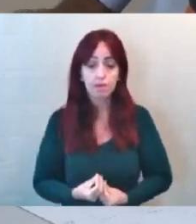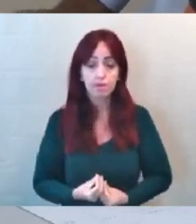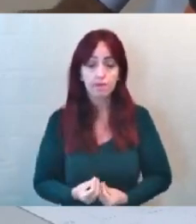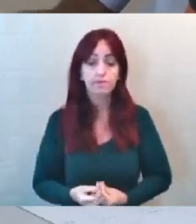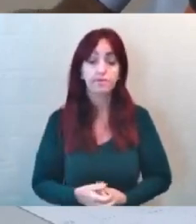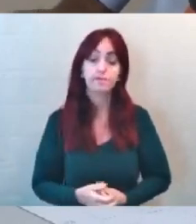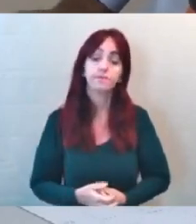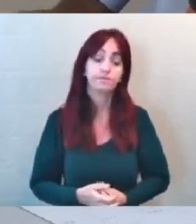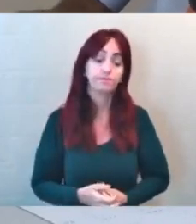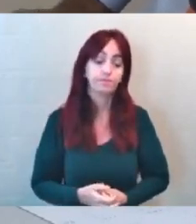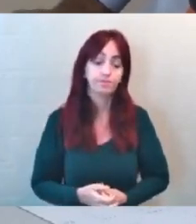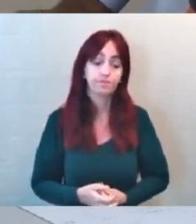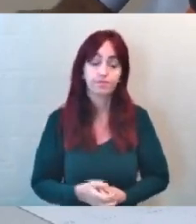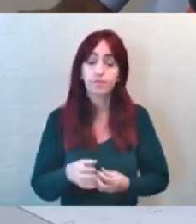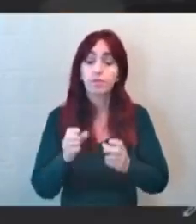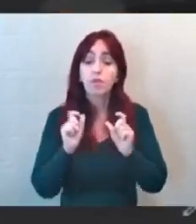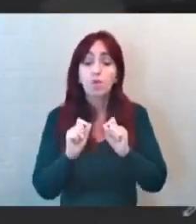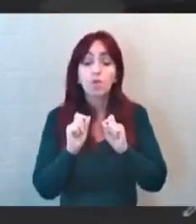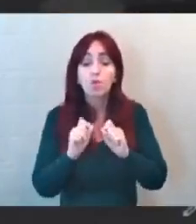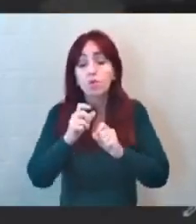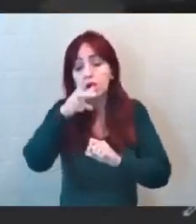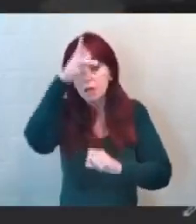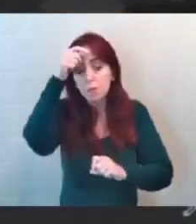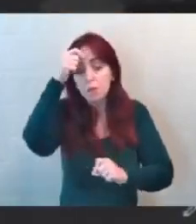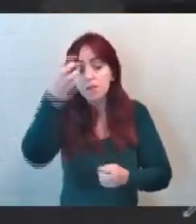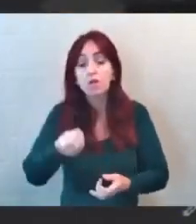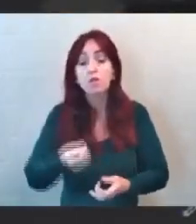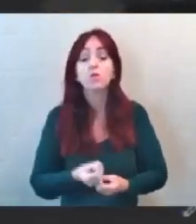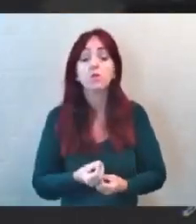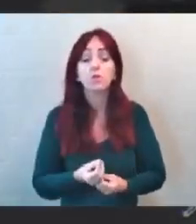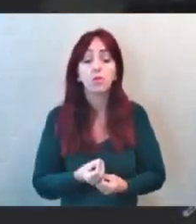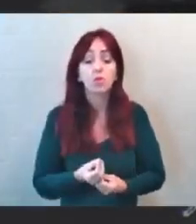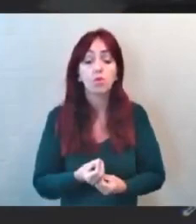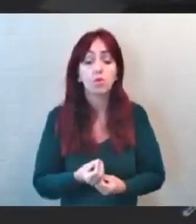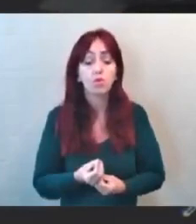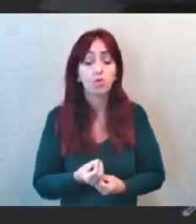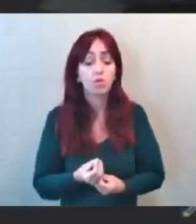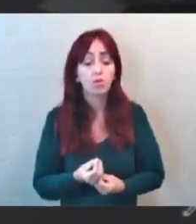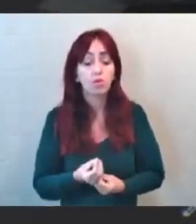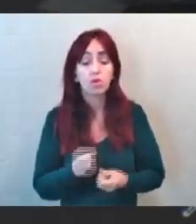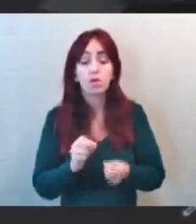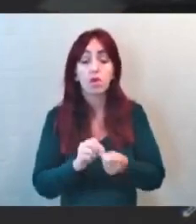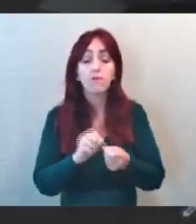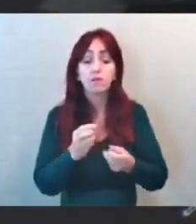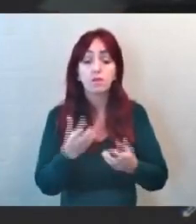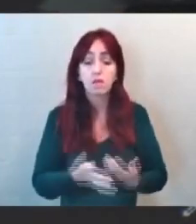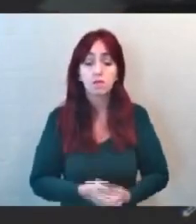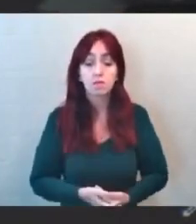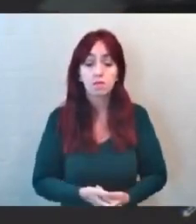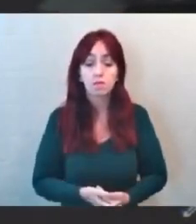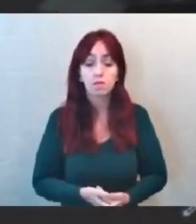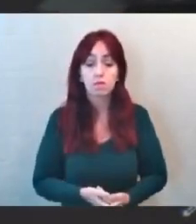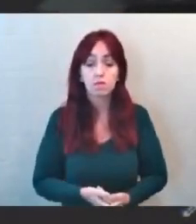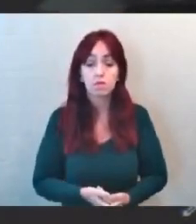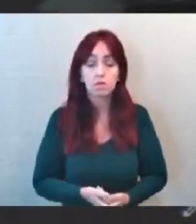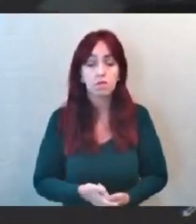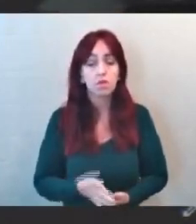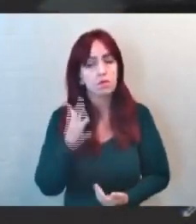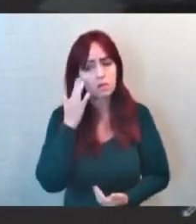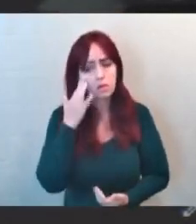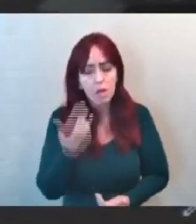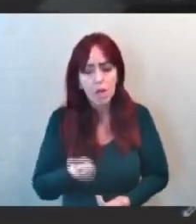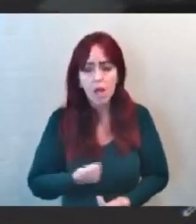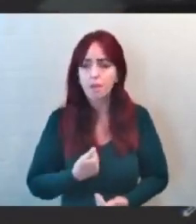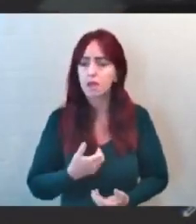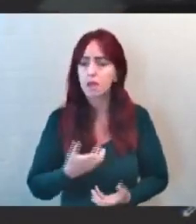E o que a prefeitura está fazendo sobre isso? Eu entendo, não é a pessoa do senhor. Né? A gente sabe ali, a gente está aqui querendo, né, faltar com